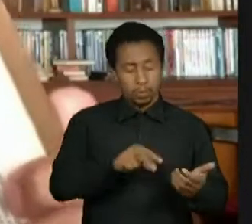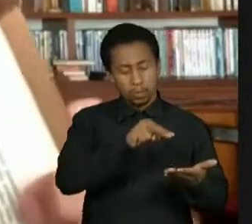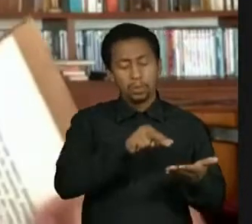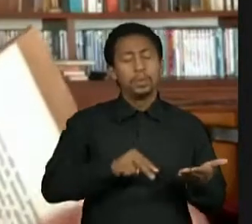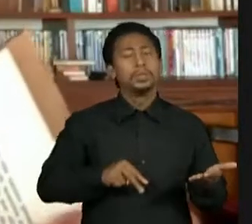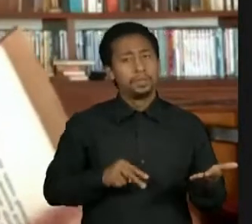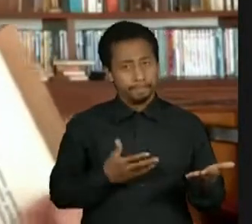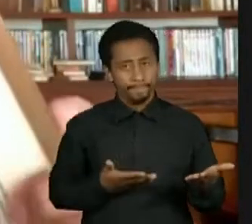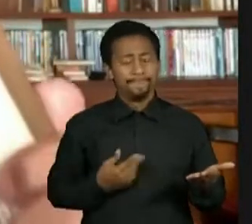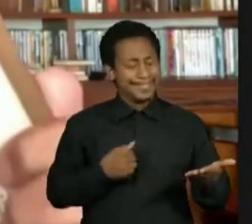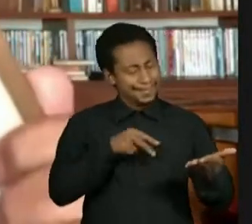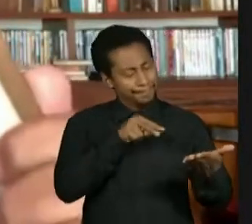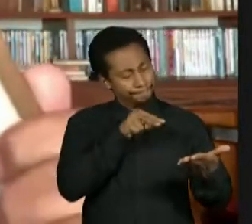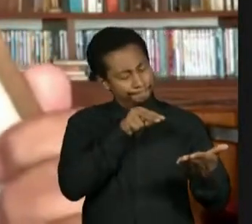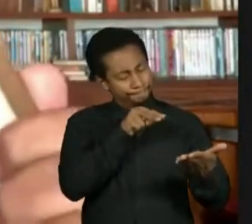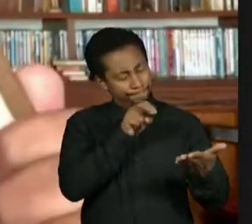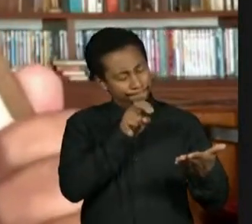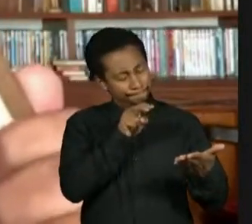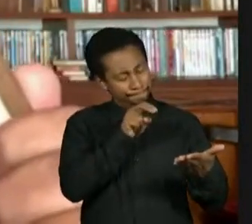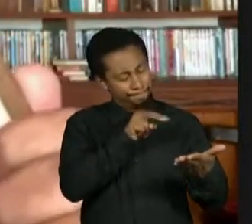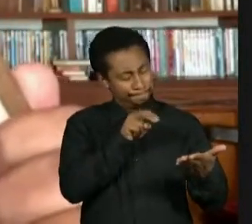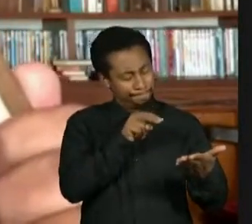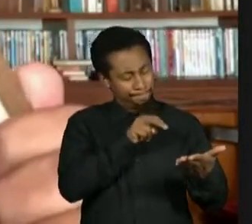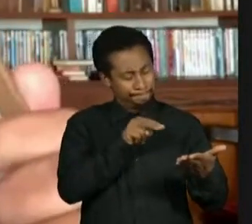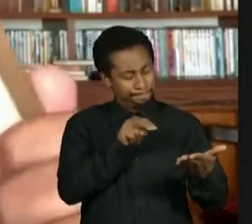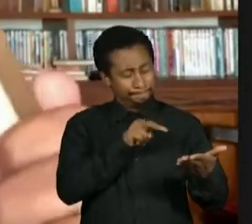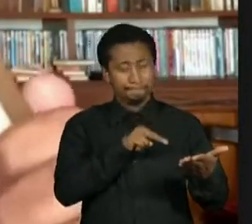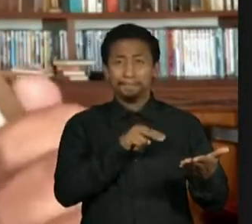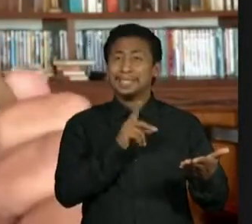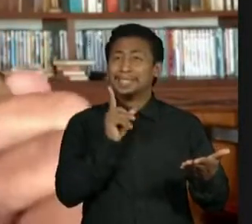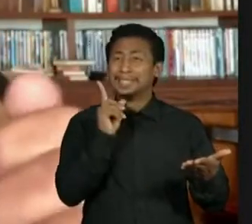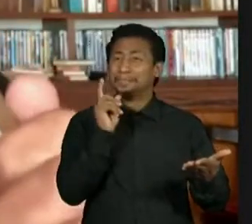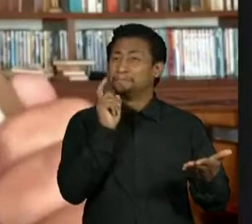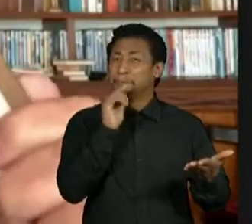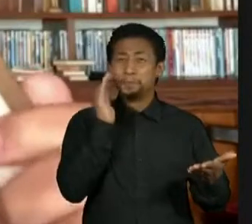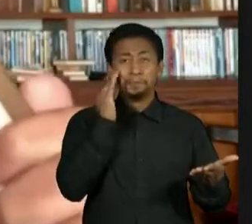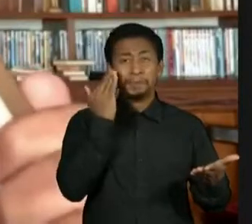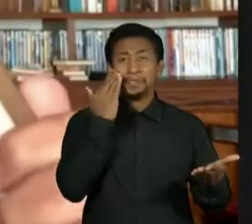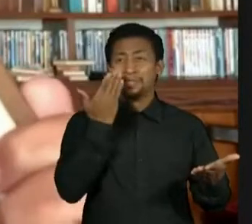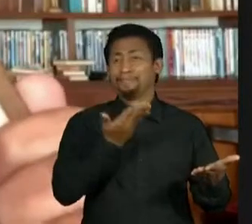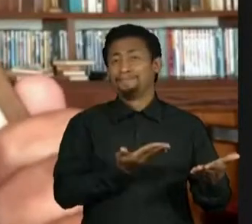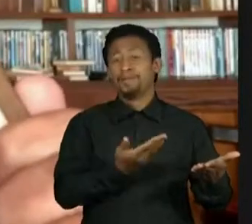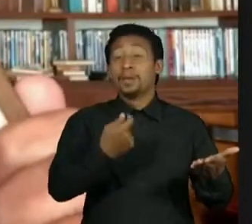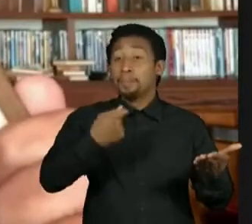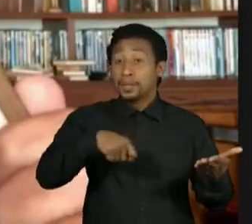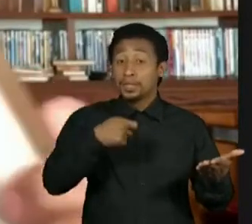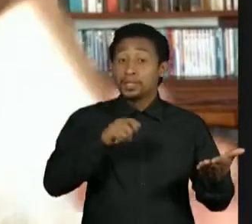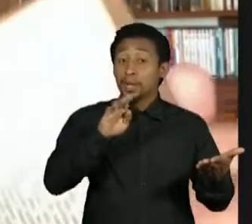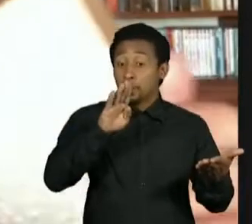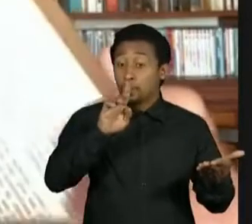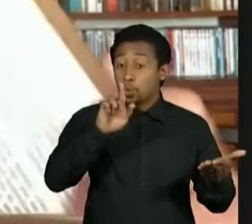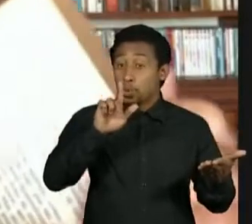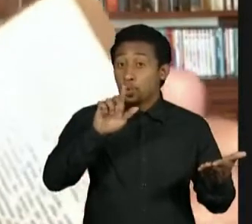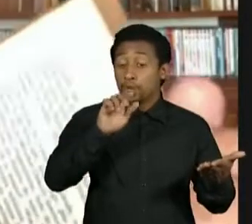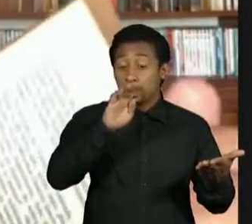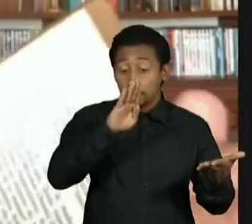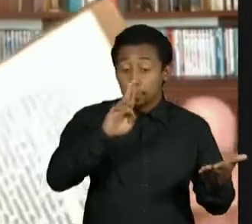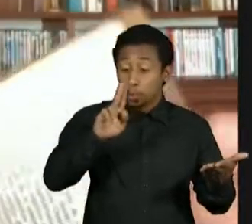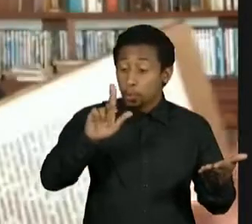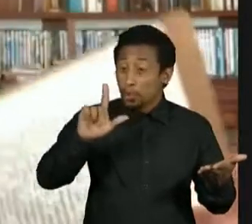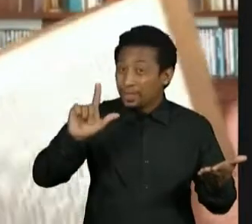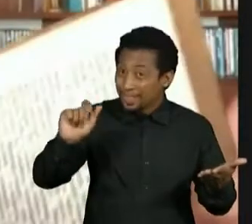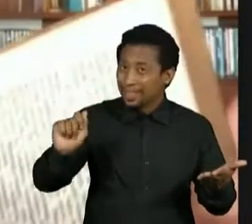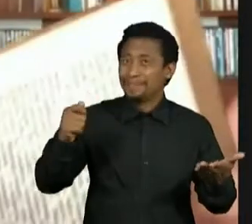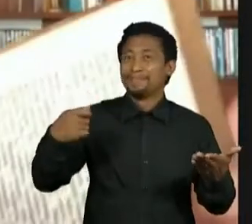Você não consegue ler Serafim Ponte Grande sem ler a bula, né? você tem que ler a bula para você saber o que, que você vai